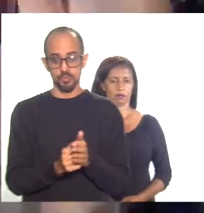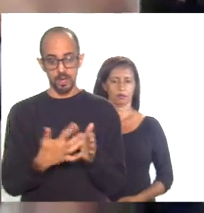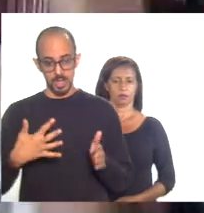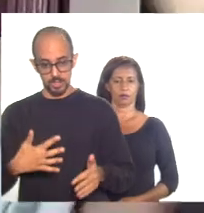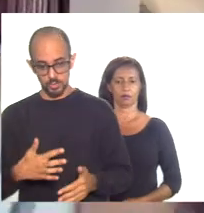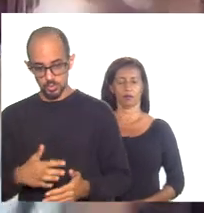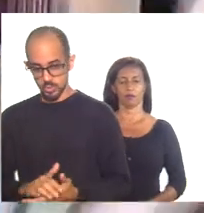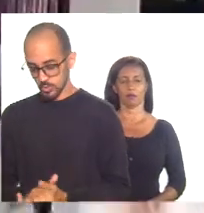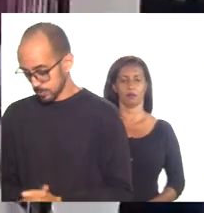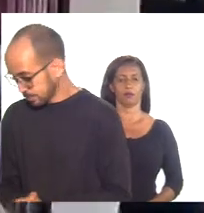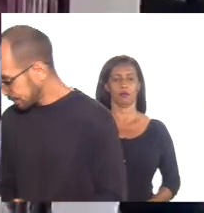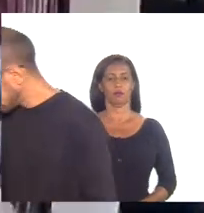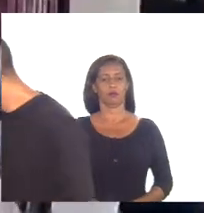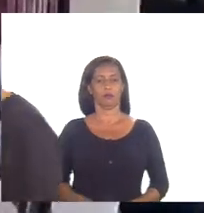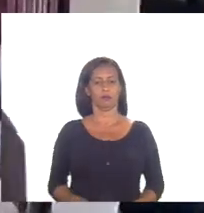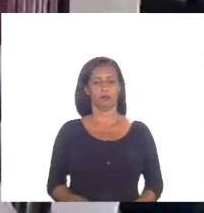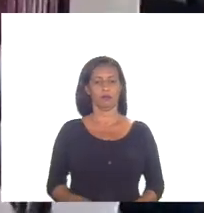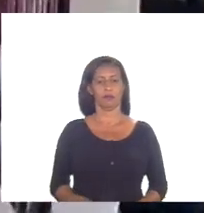centenas